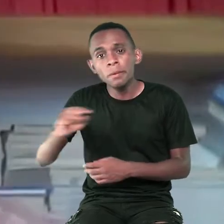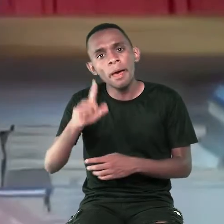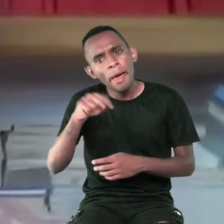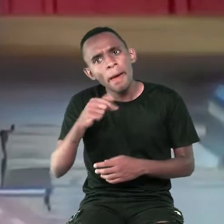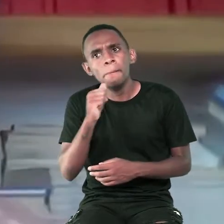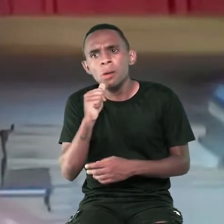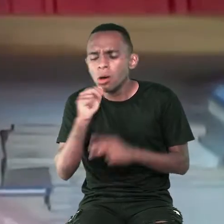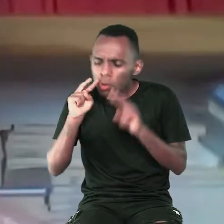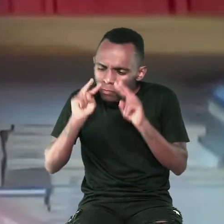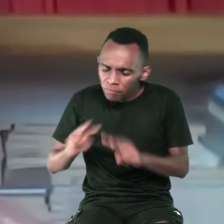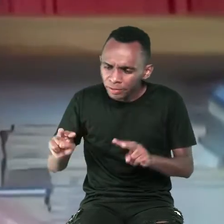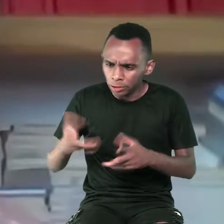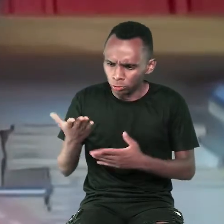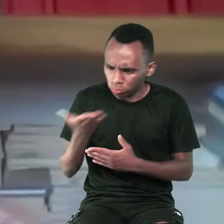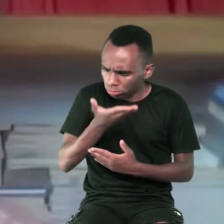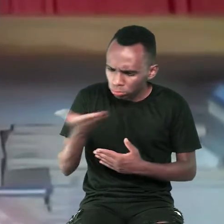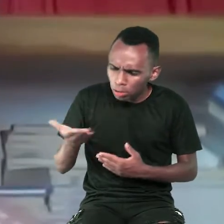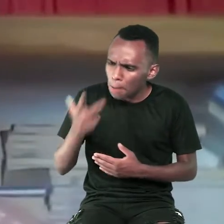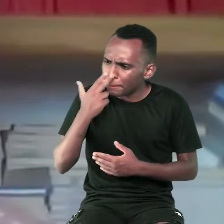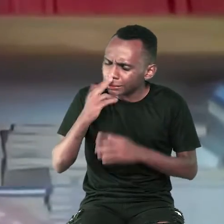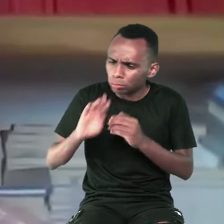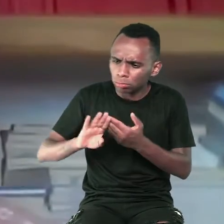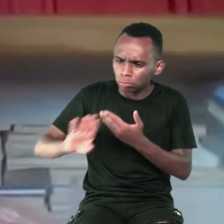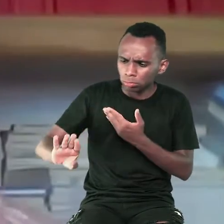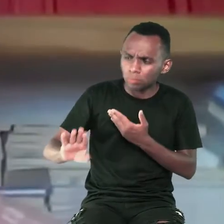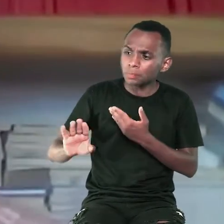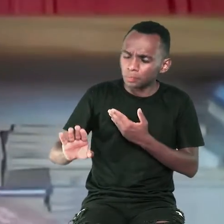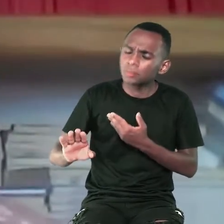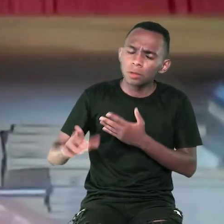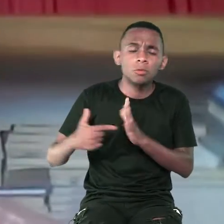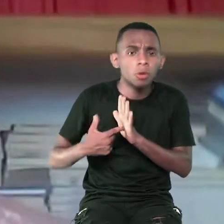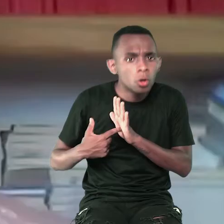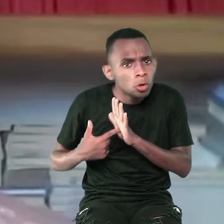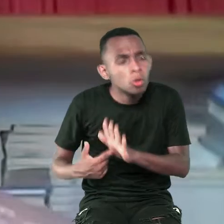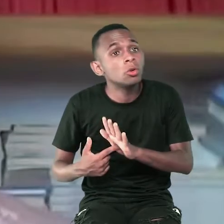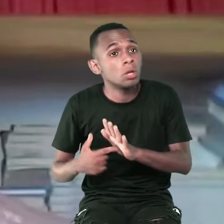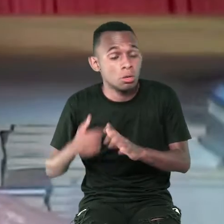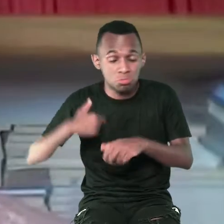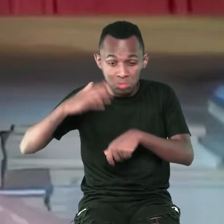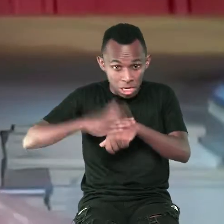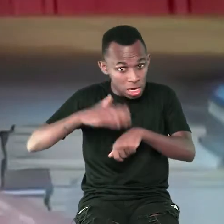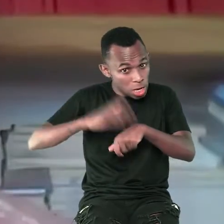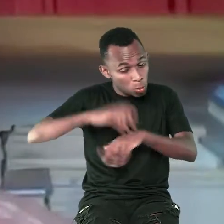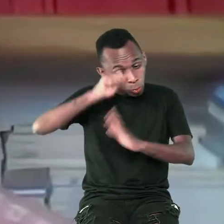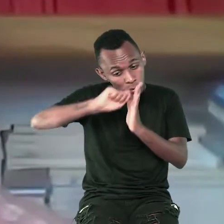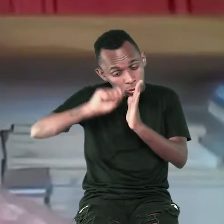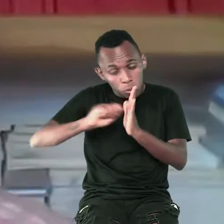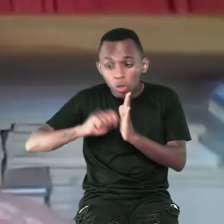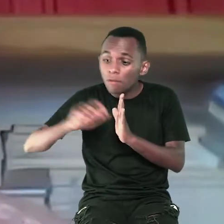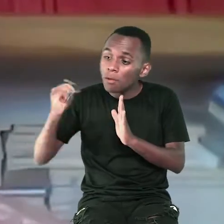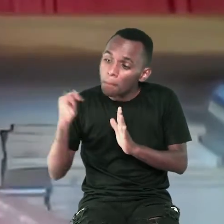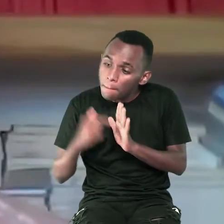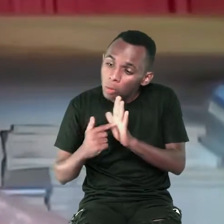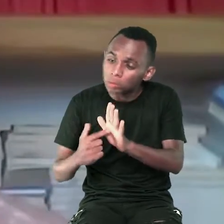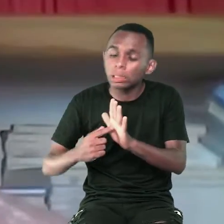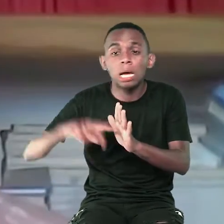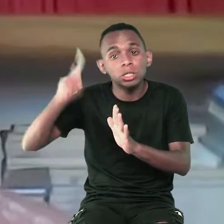que eu olho para elas assim, mais distantes mesmo e vou contar, eu, Leida, né, escritora, vou contar a história